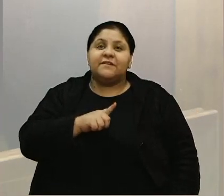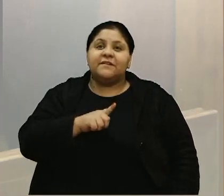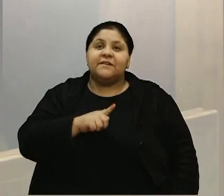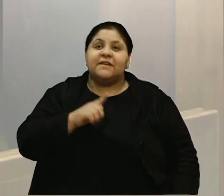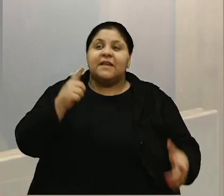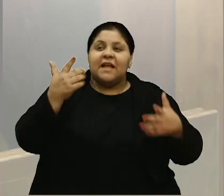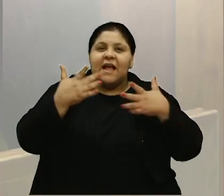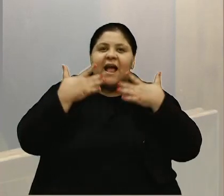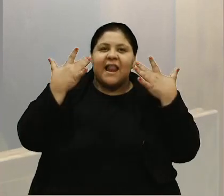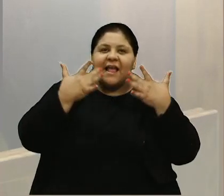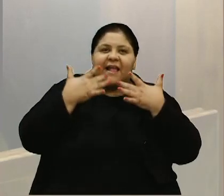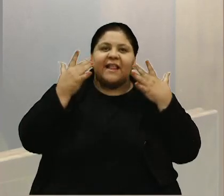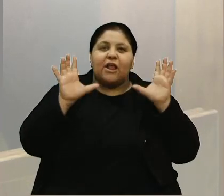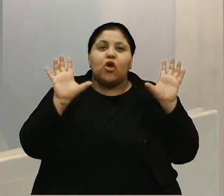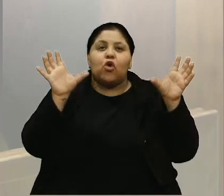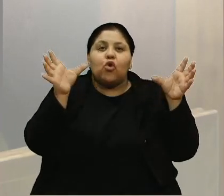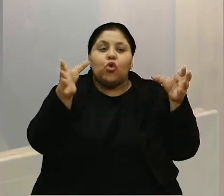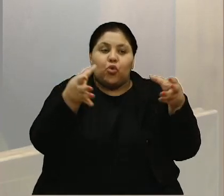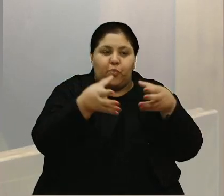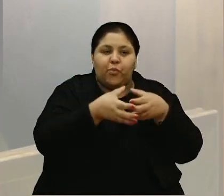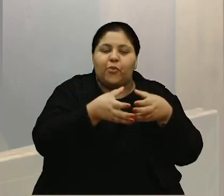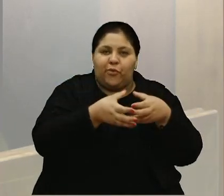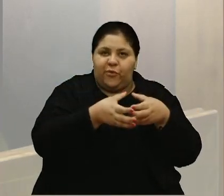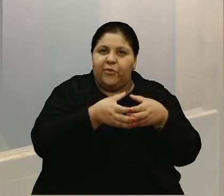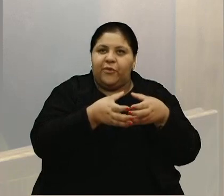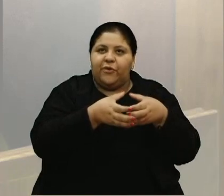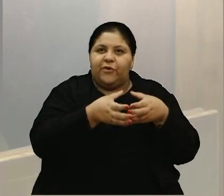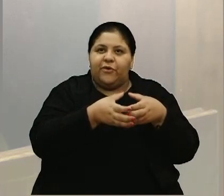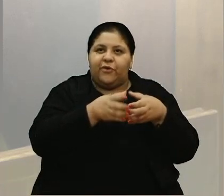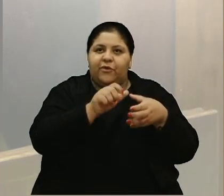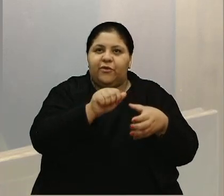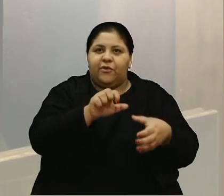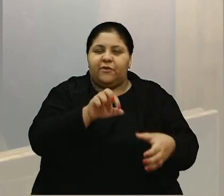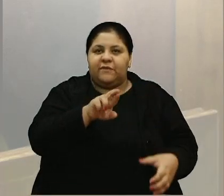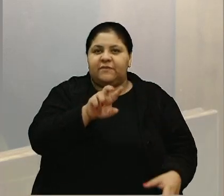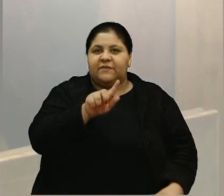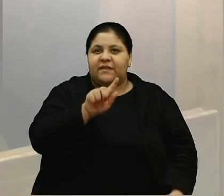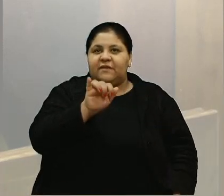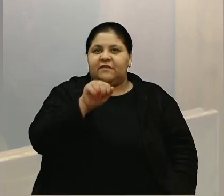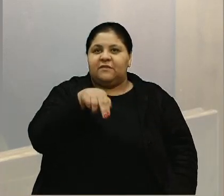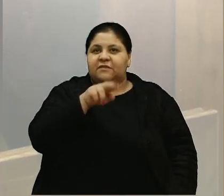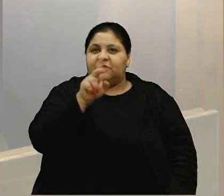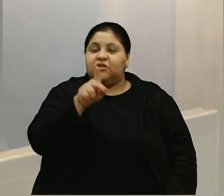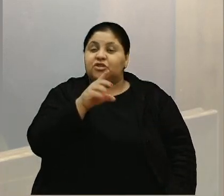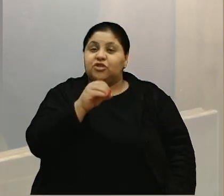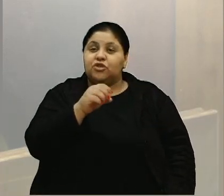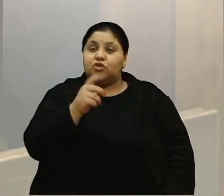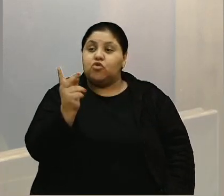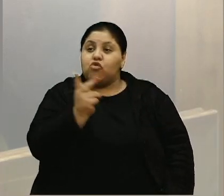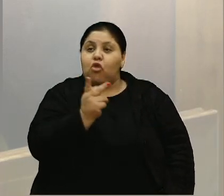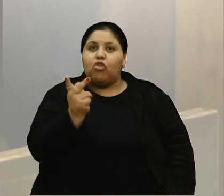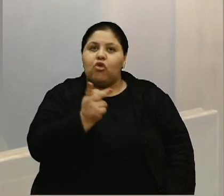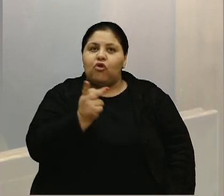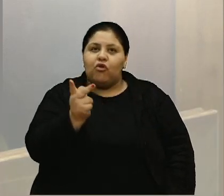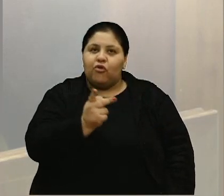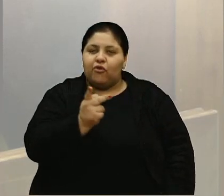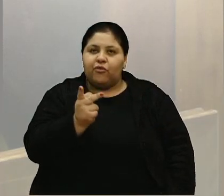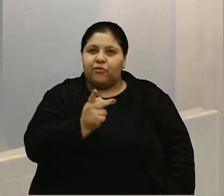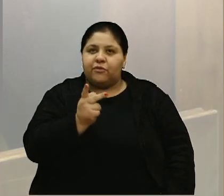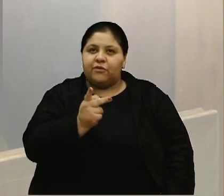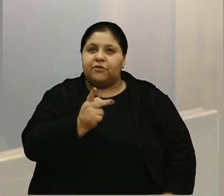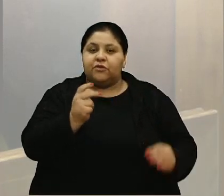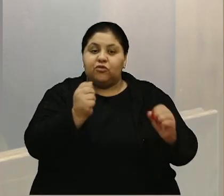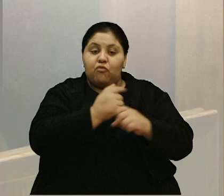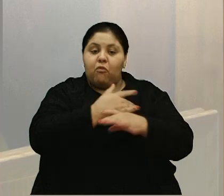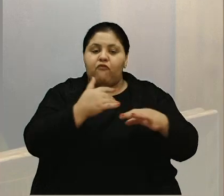de ter aquele grupo, quando eu tinha aquele grupo com o Serginho Birajara, né? Nós dois fazia essa parte do